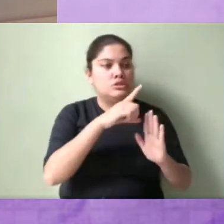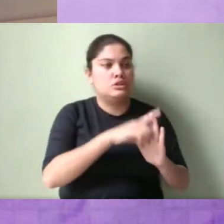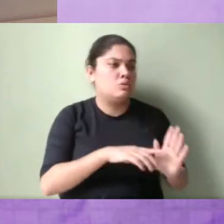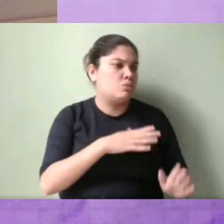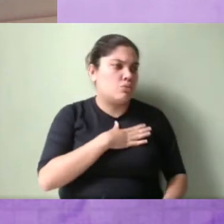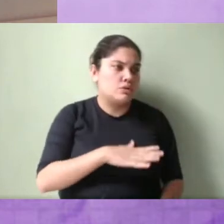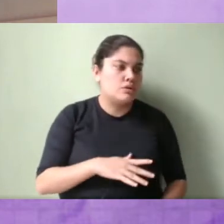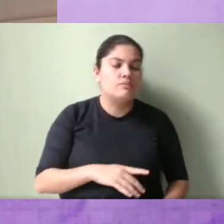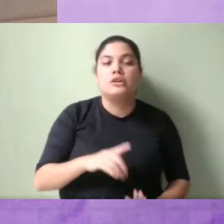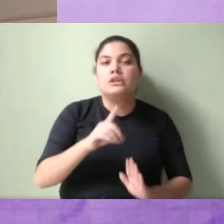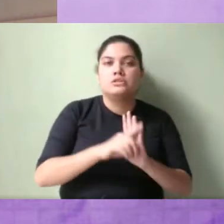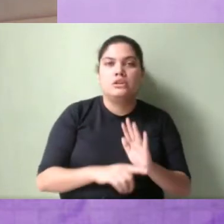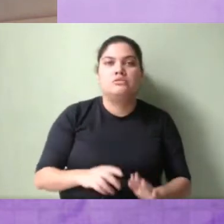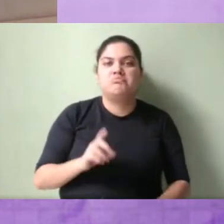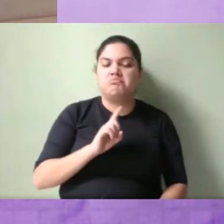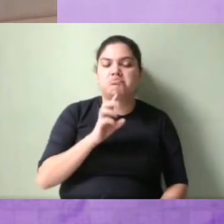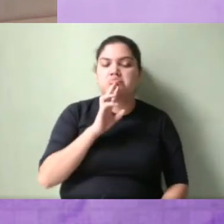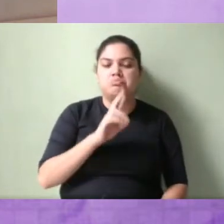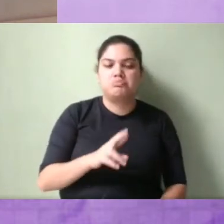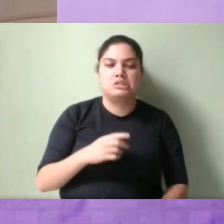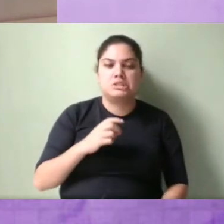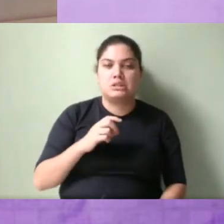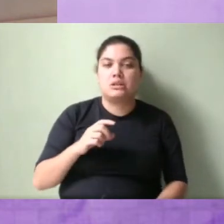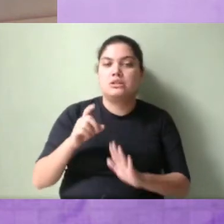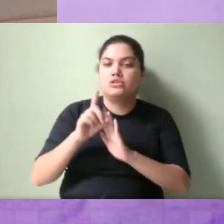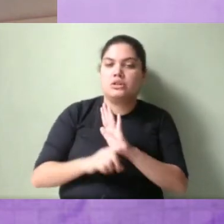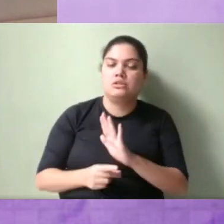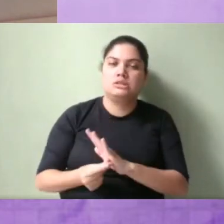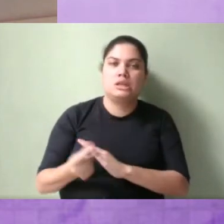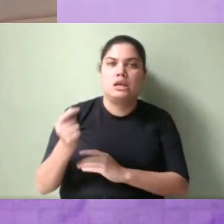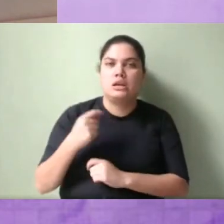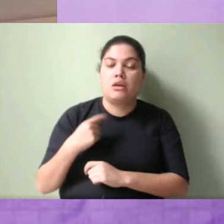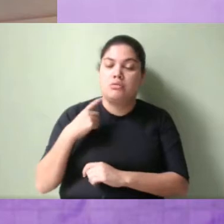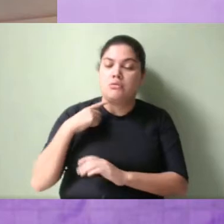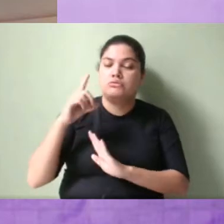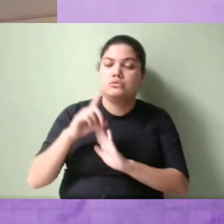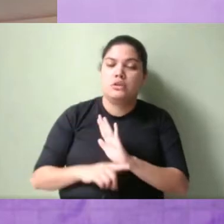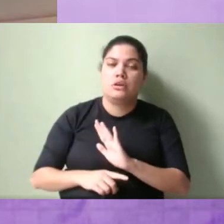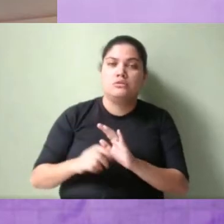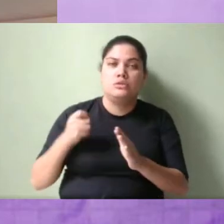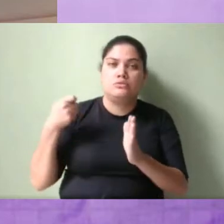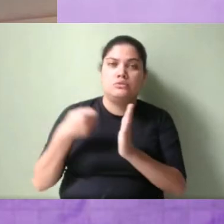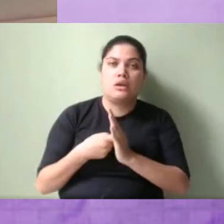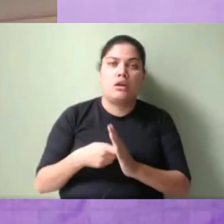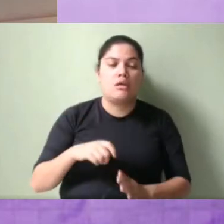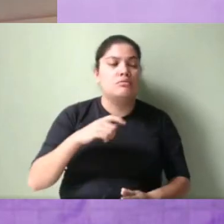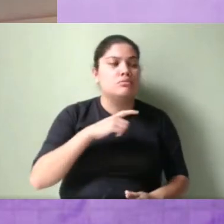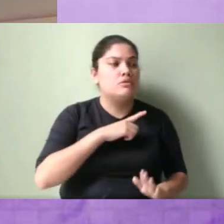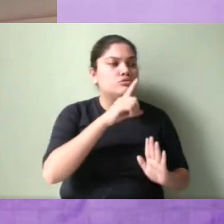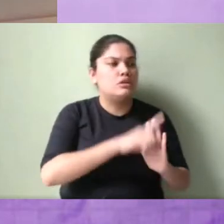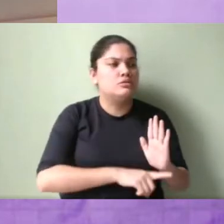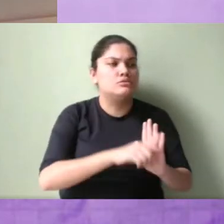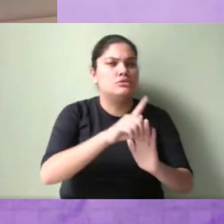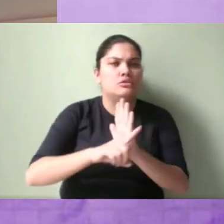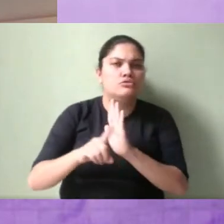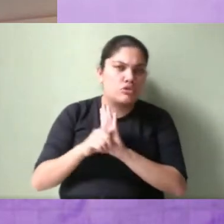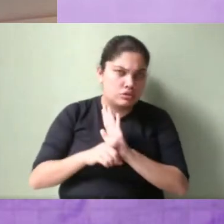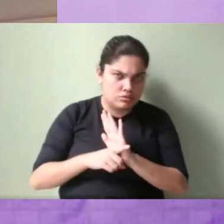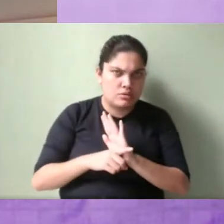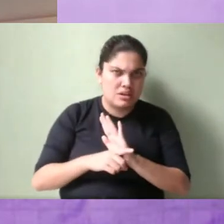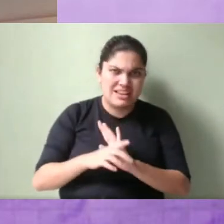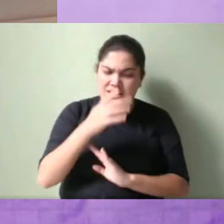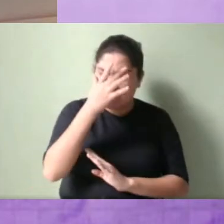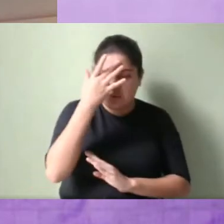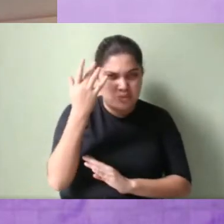estante virtual, você acha. Ele tem um capítulo inteiro sobre direitos básicos. Eu tenho o direito de não gostar, eu tenho o direito de não dar resposta se eu não